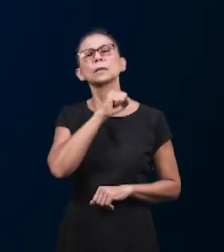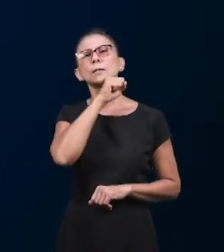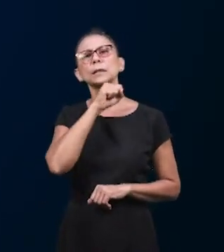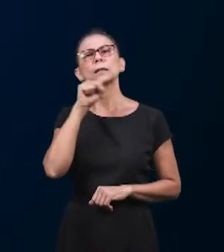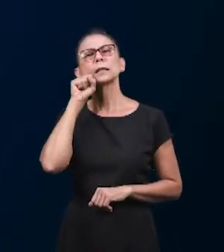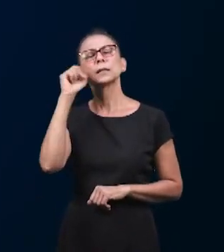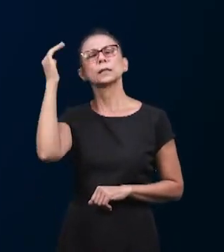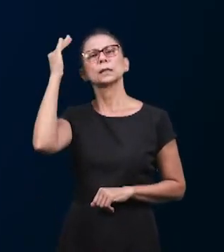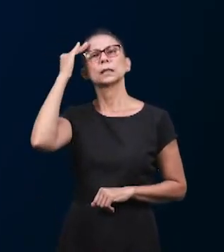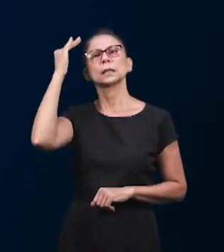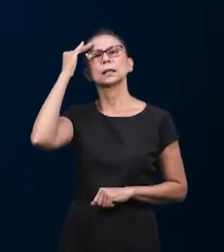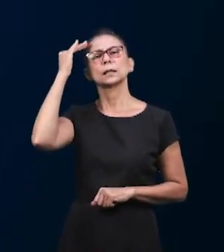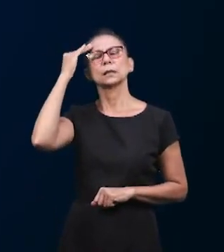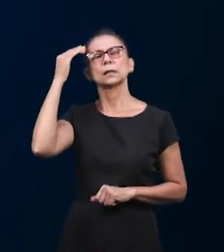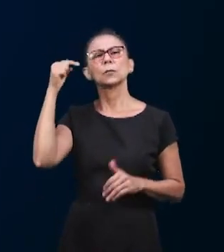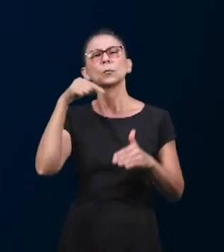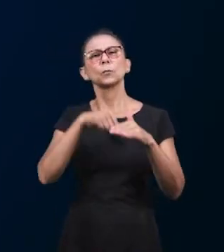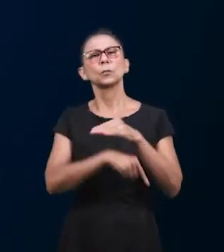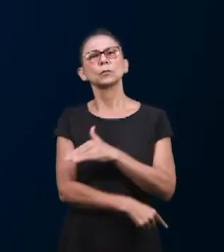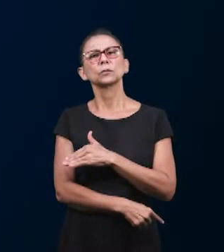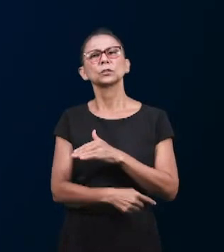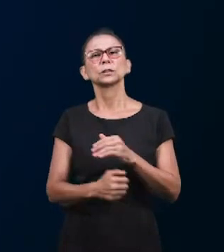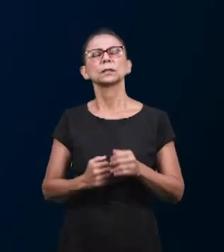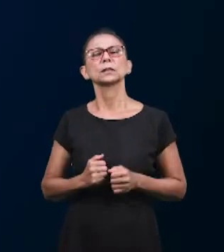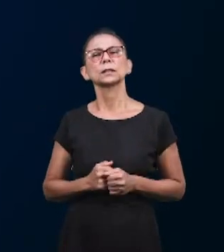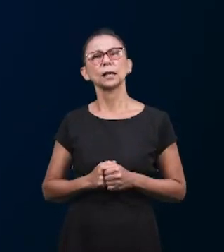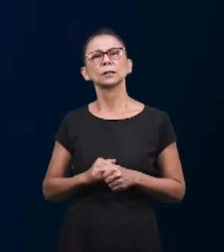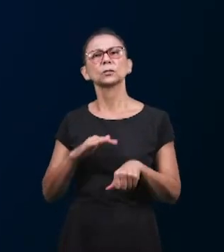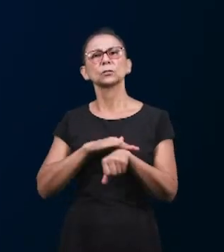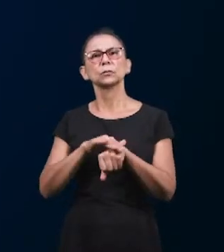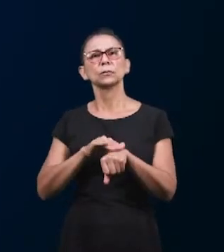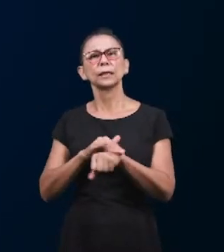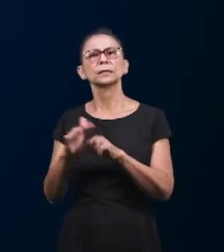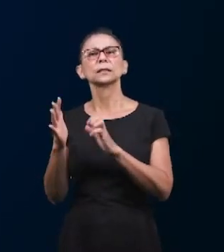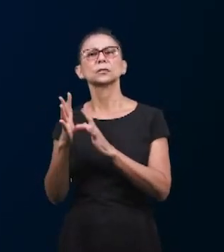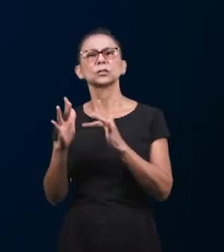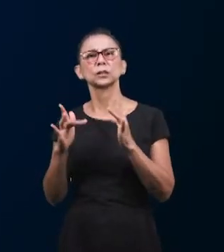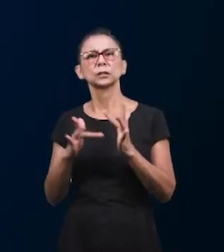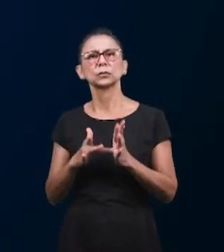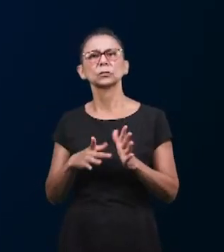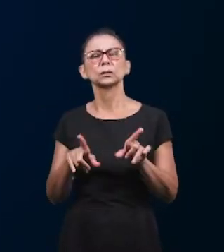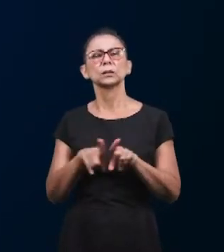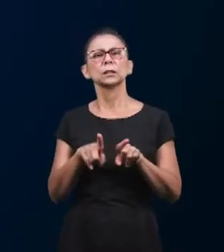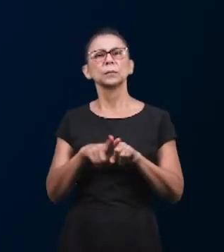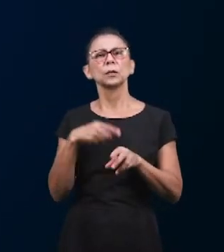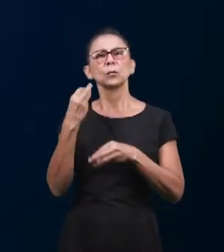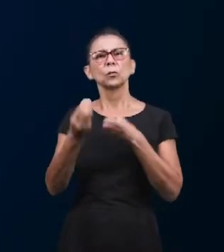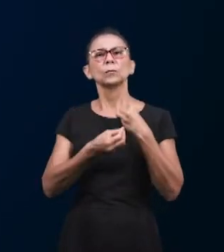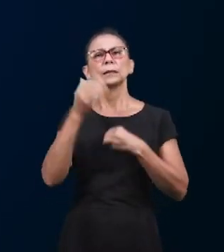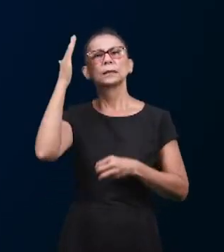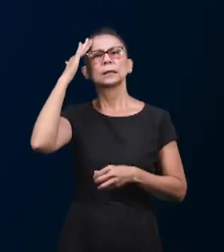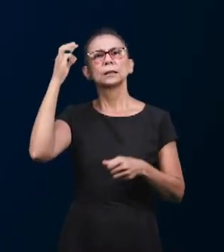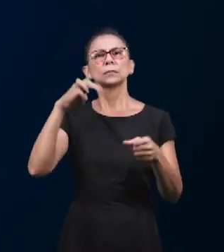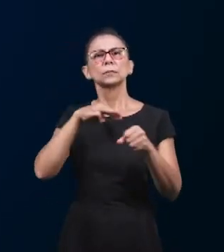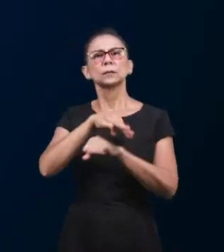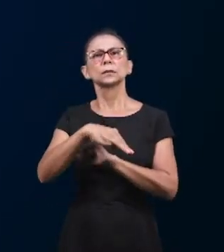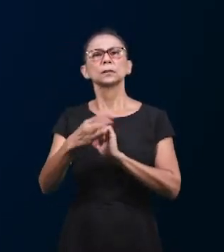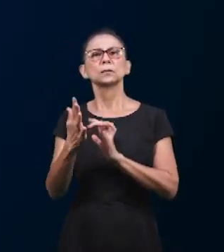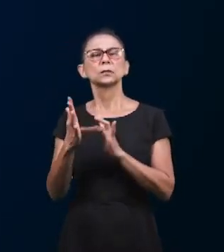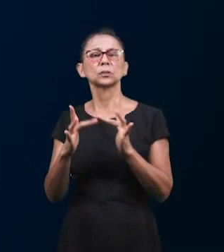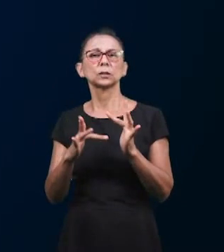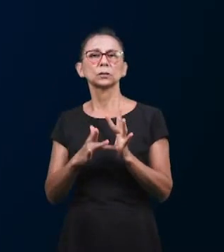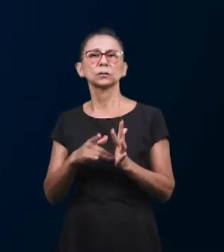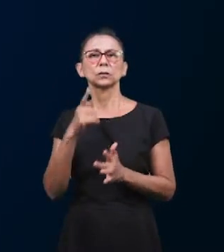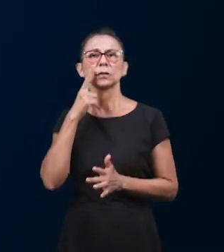samaritana entendeu a profundidade do que Jesus falava e o alcance do seu ministério? Nós podemos